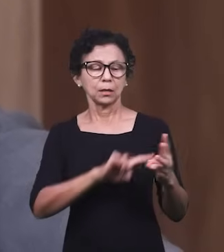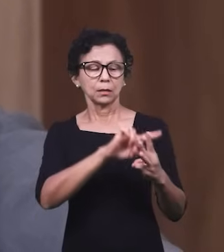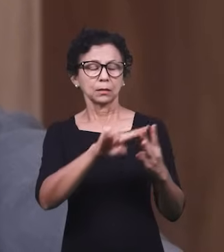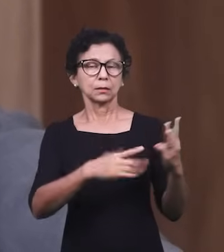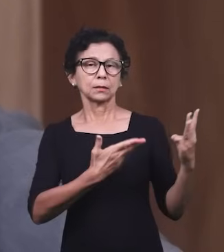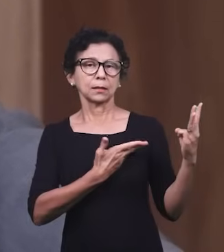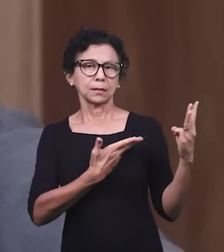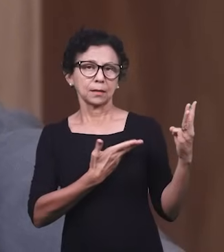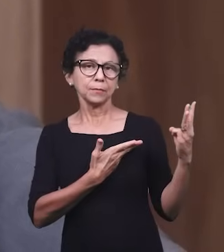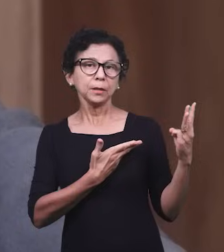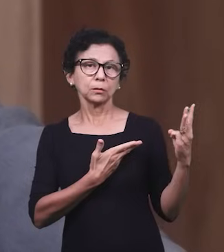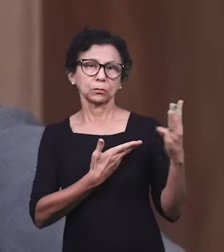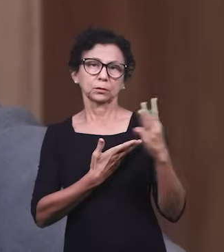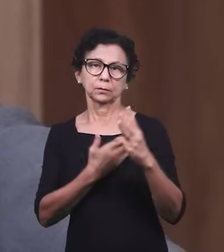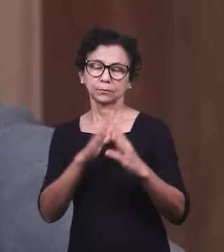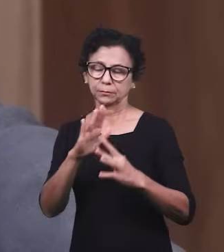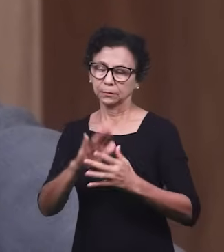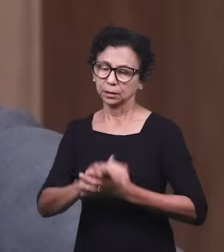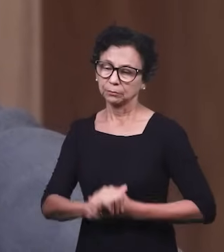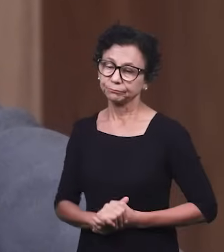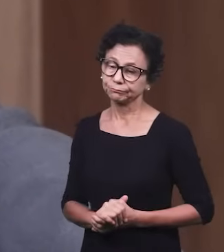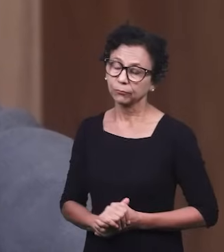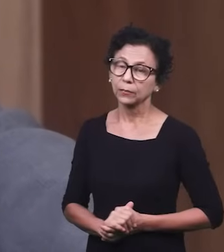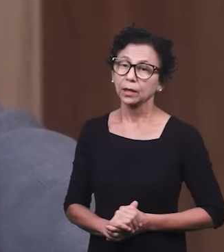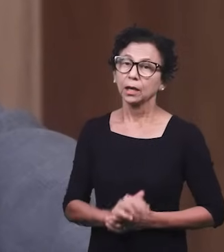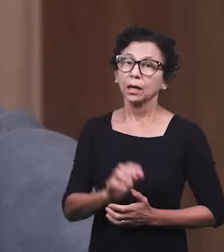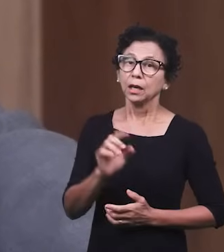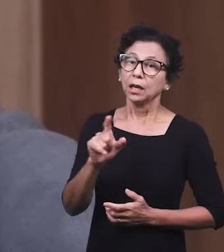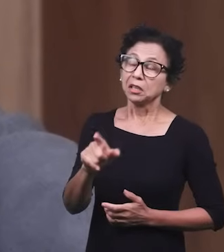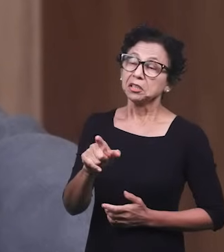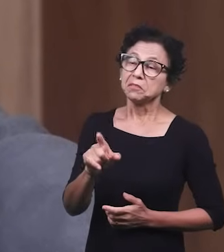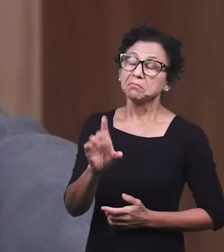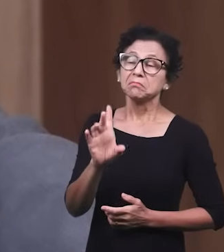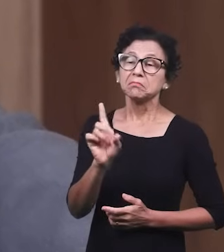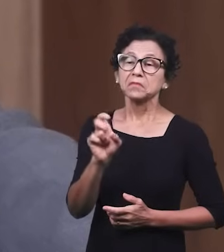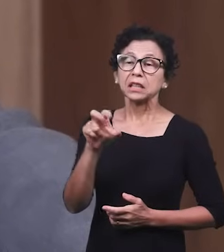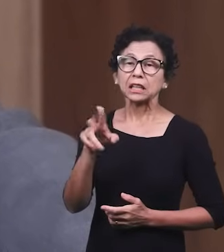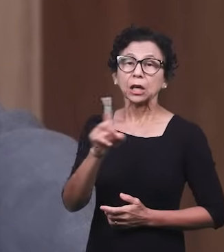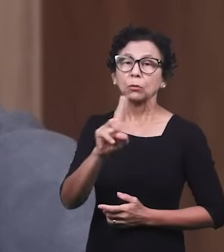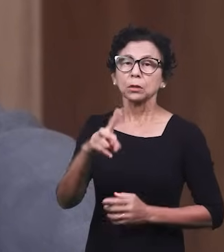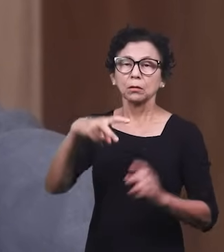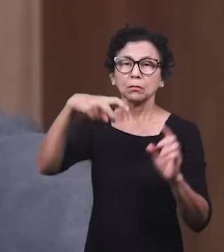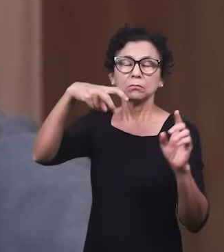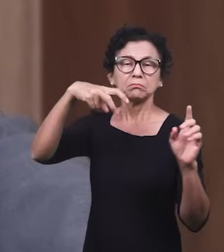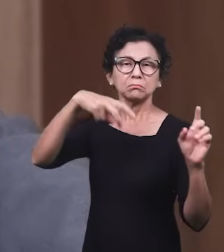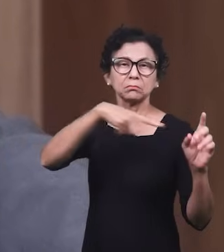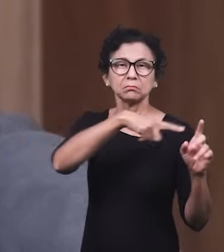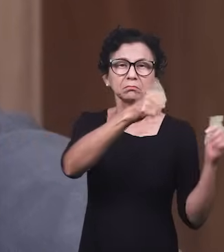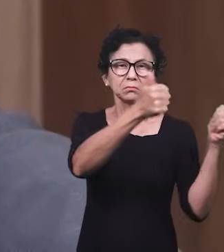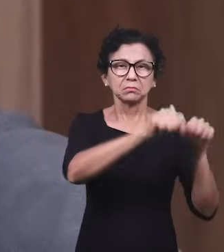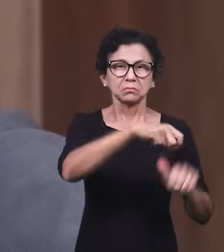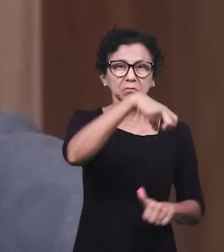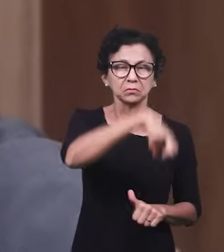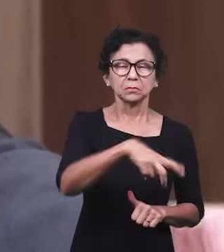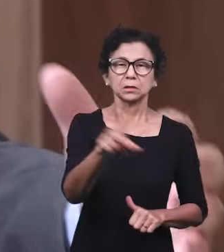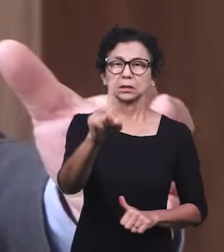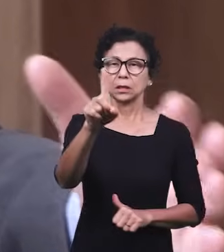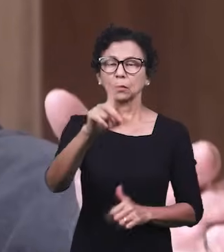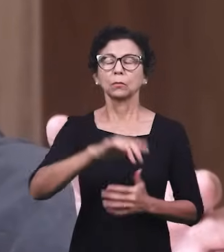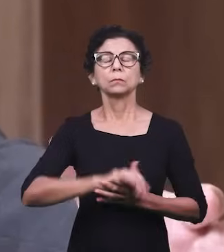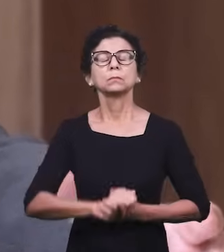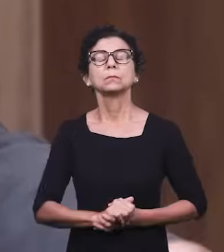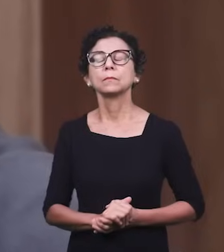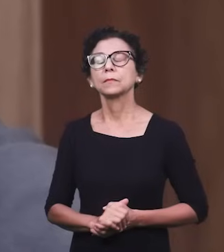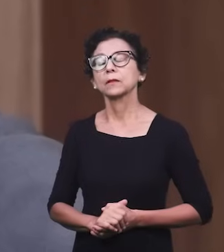quero ver o Deus que vai te livrar e ele Falam assim olha se o meu Deus me livrar tá tudo bem se não livrar também tá tudo certo ou seja o